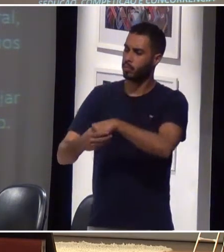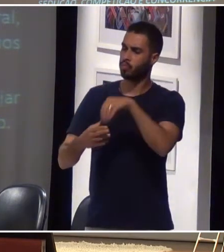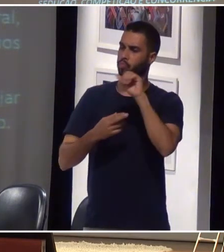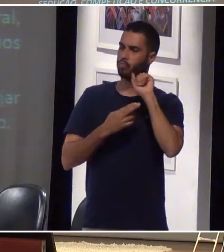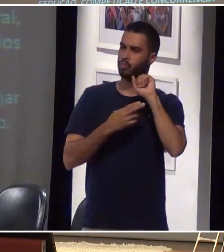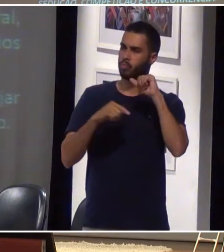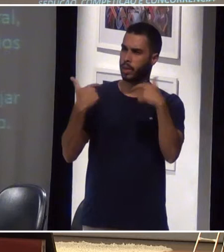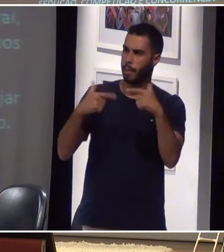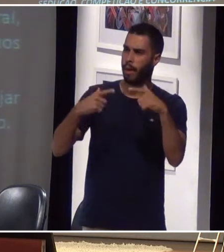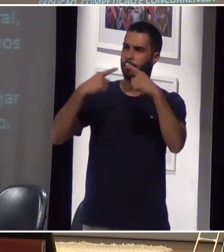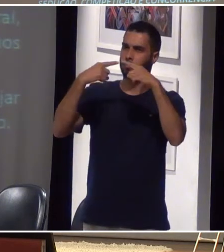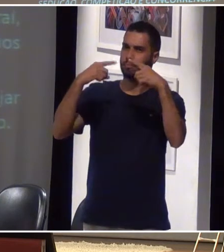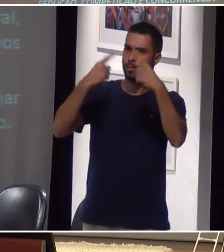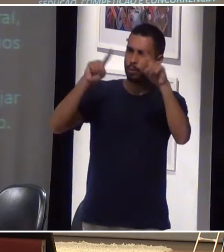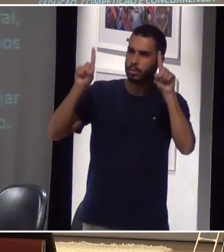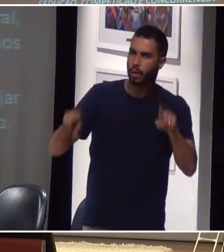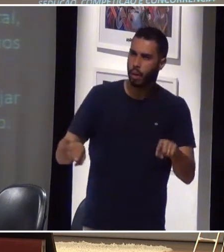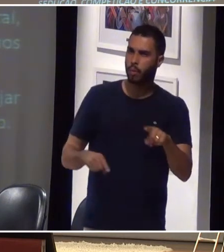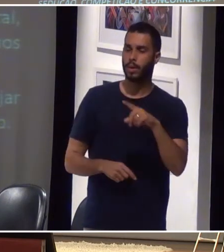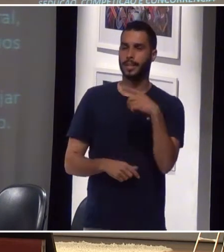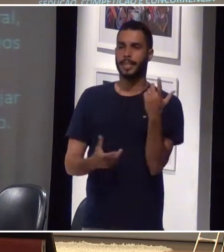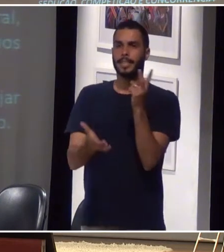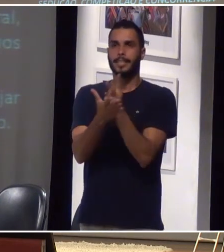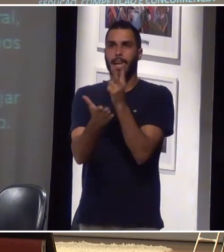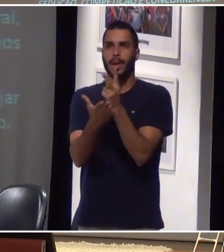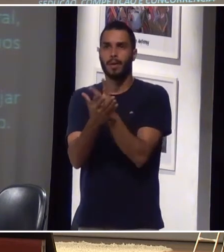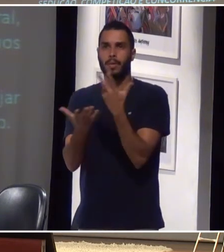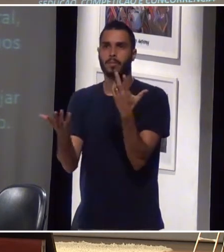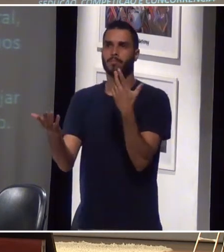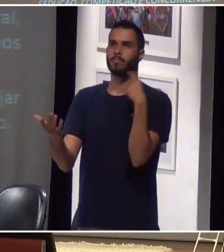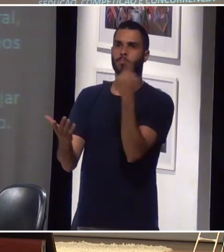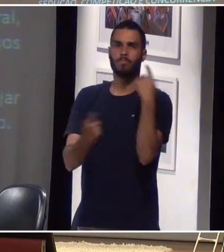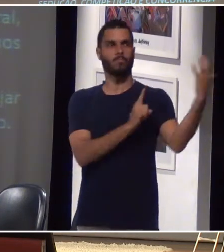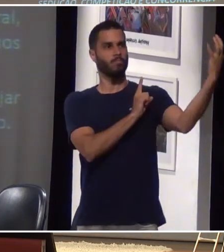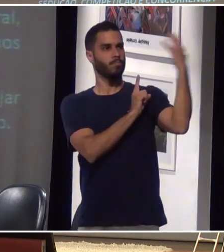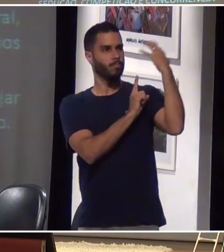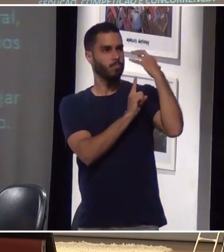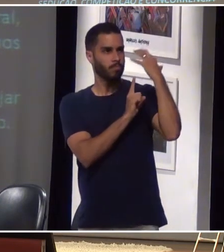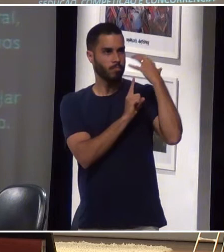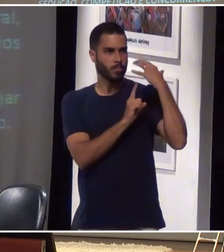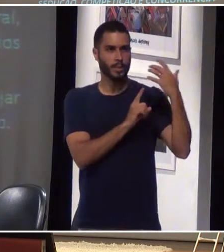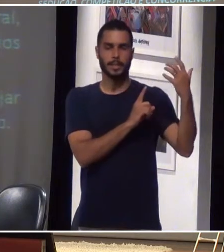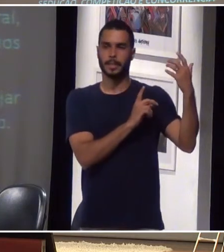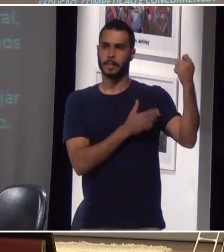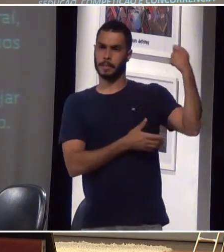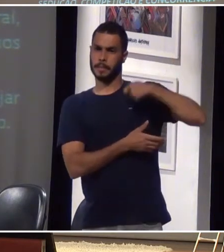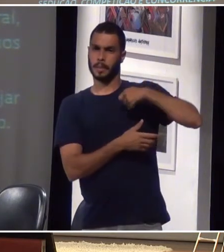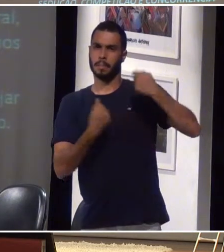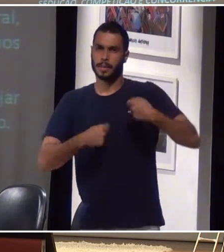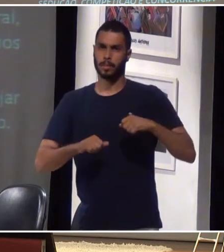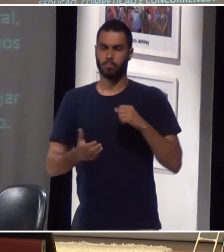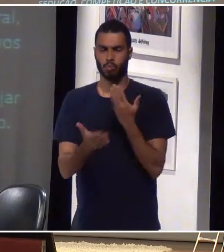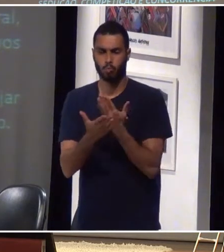de trabalho, somos seduzidos a desejar permanecer incluídos e investirmos de forma continuada em nossa